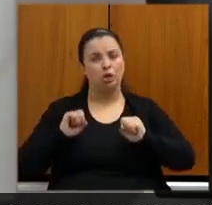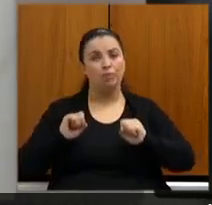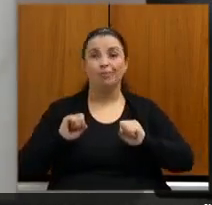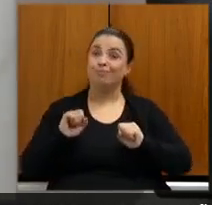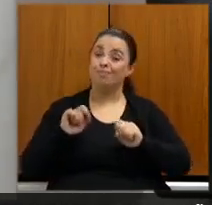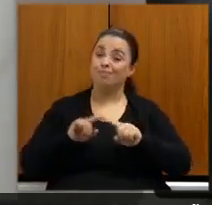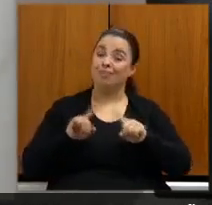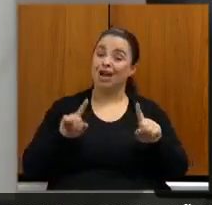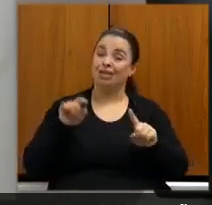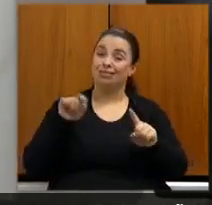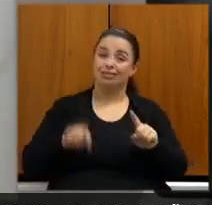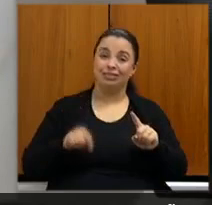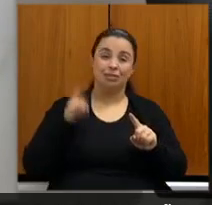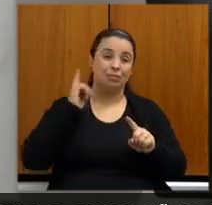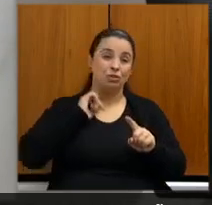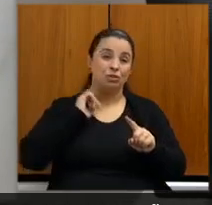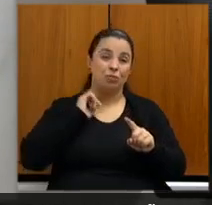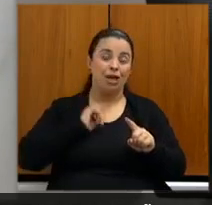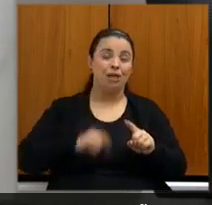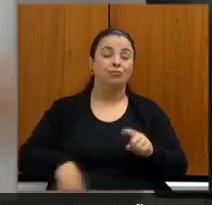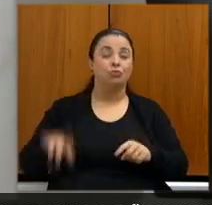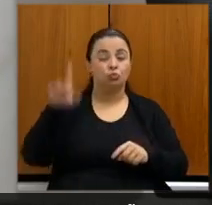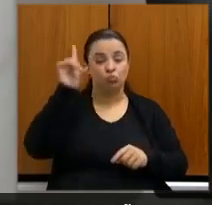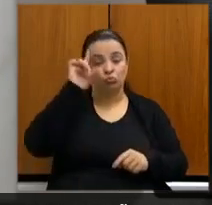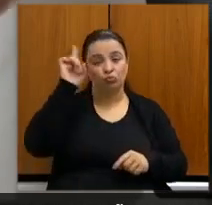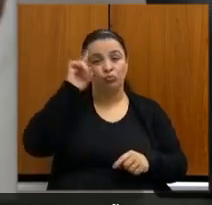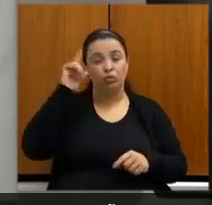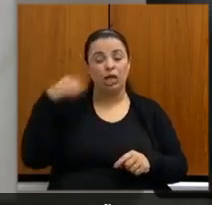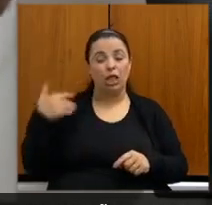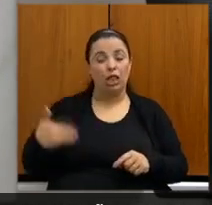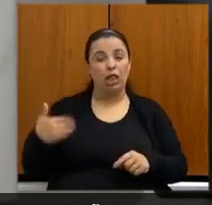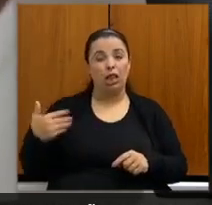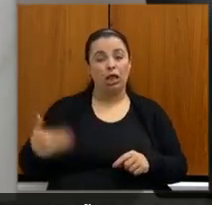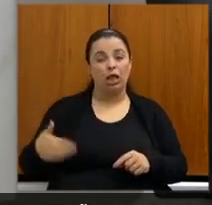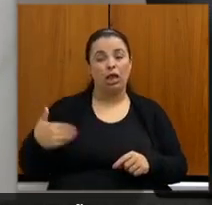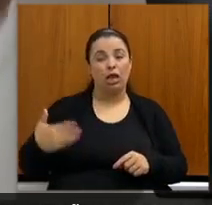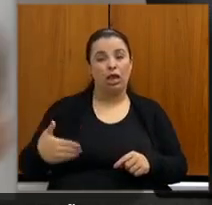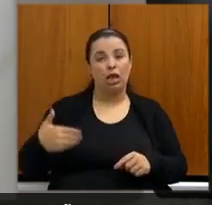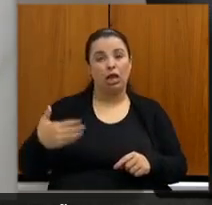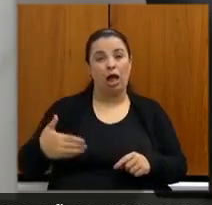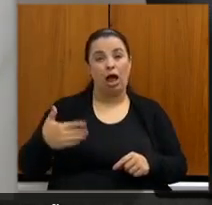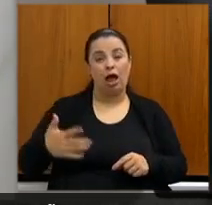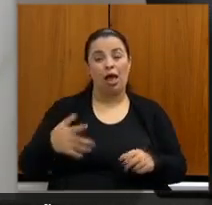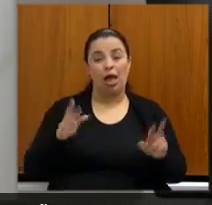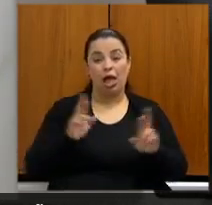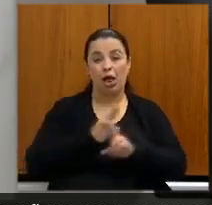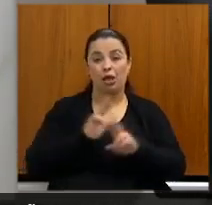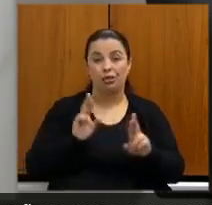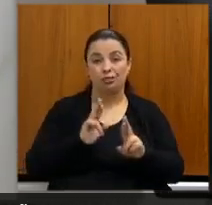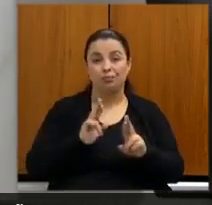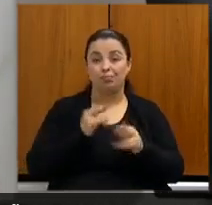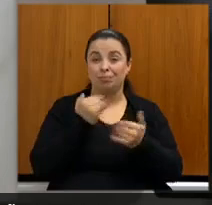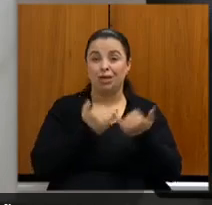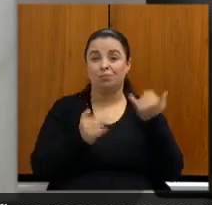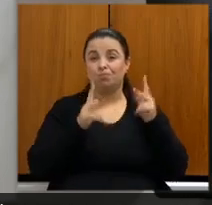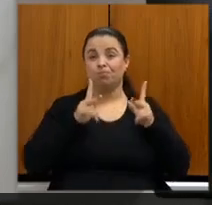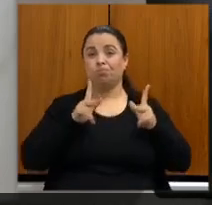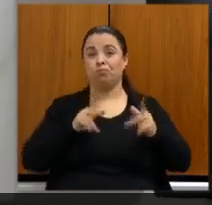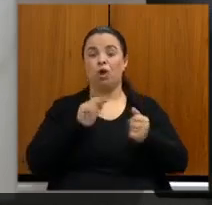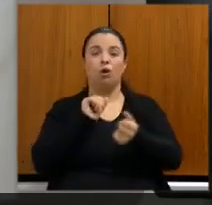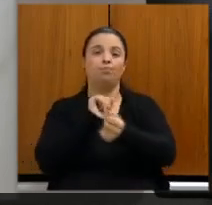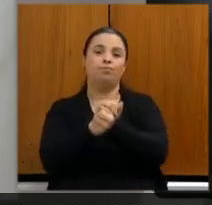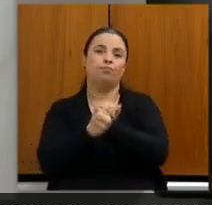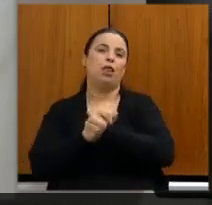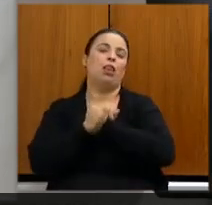continua se reproduzir indo cotidianamente relações escravocratas relações